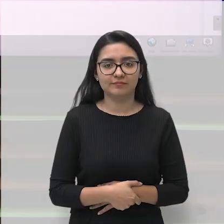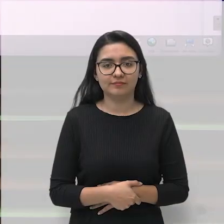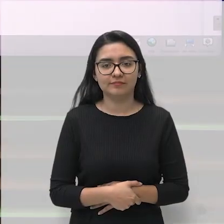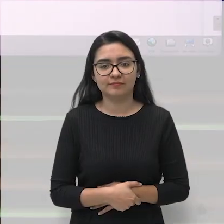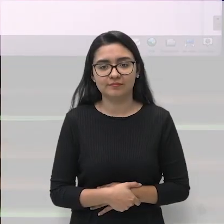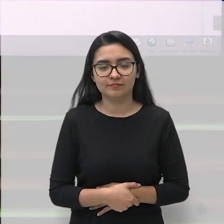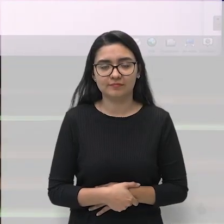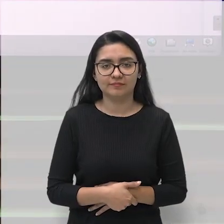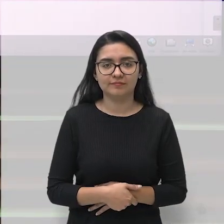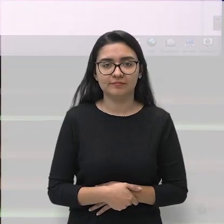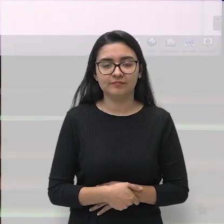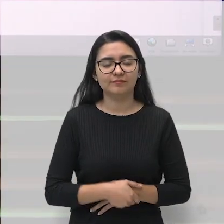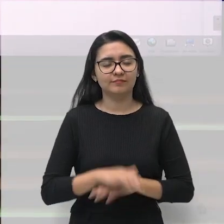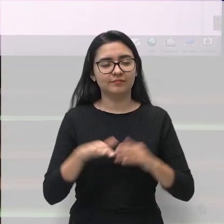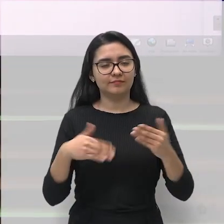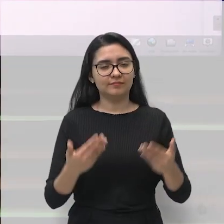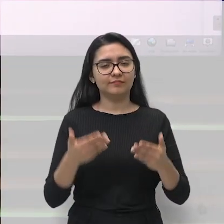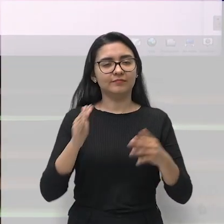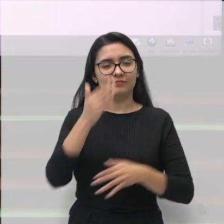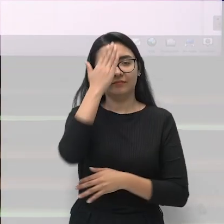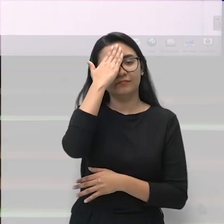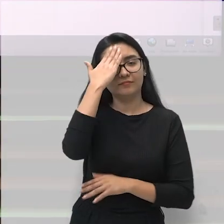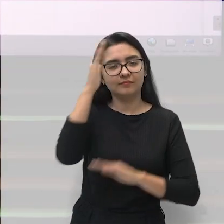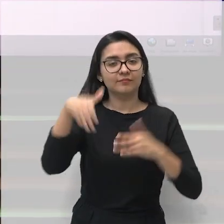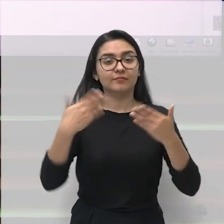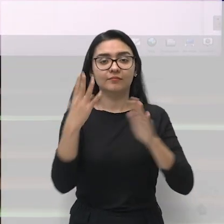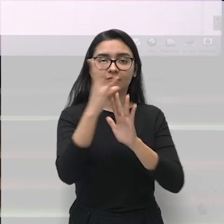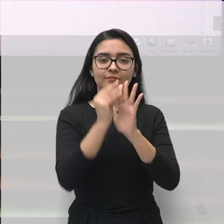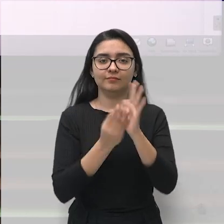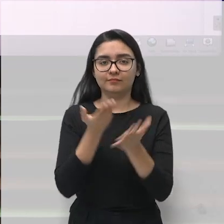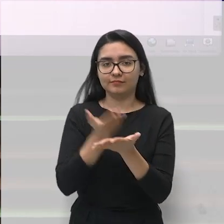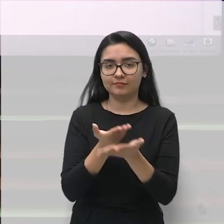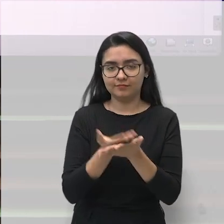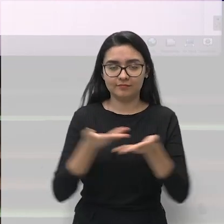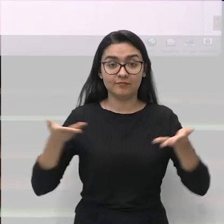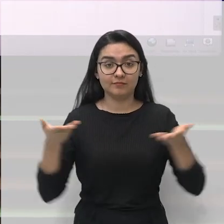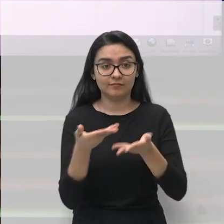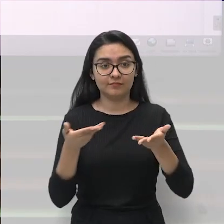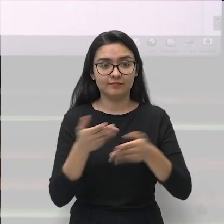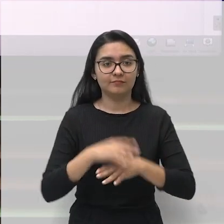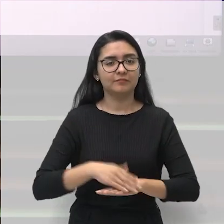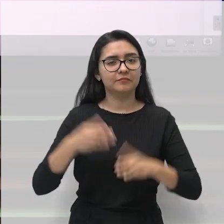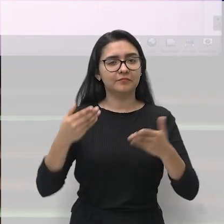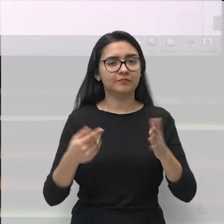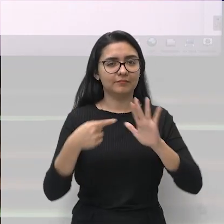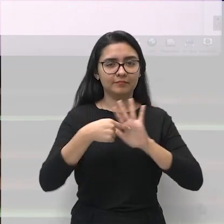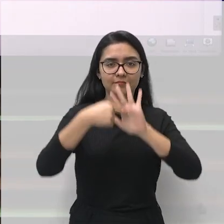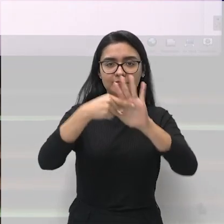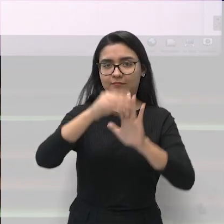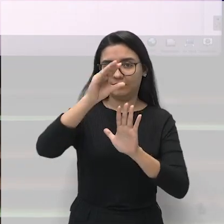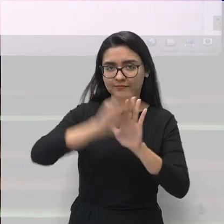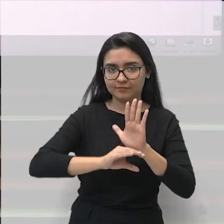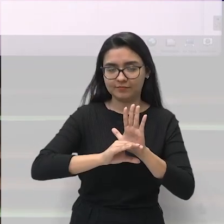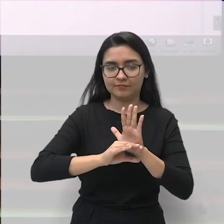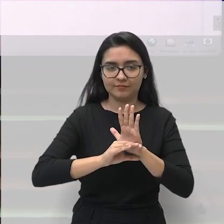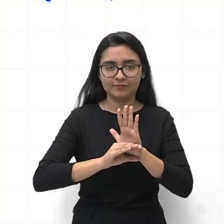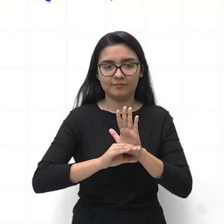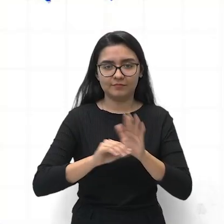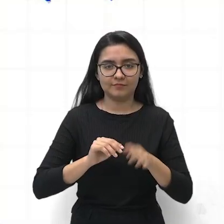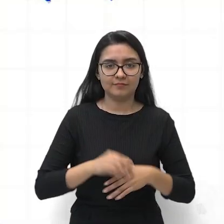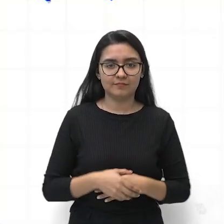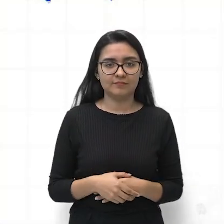Muito bem, de posse do conhecimento, né? Tomamos conhecimento aí do conteúdo da nossa aula de hoje, vamos à definição do nosso